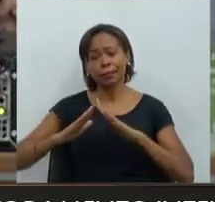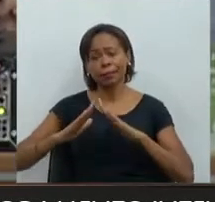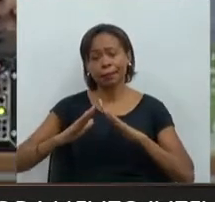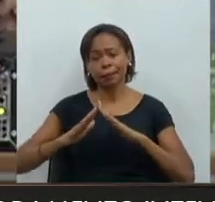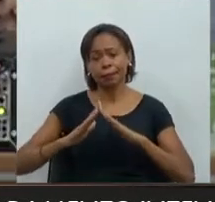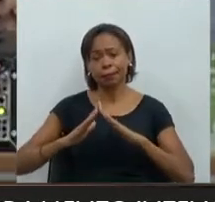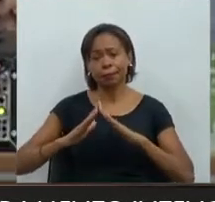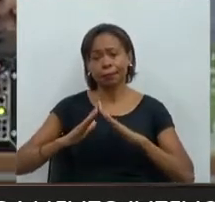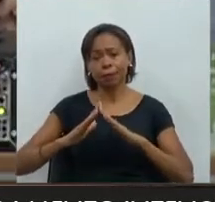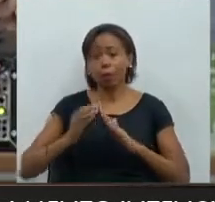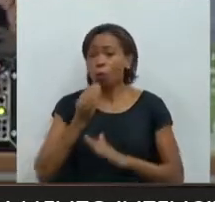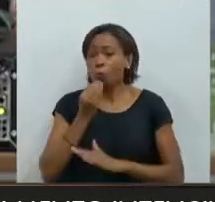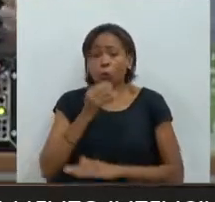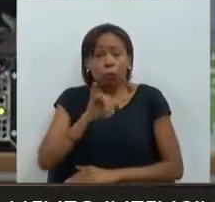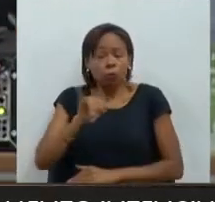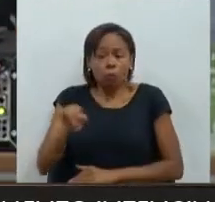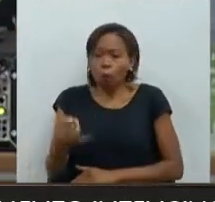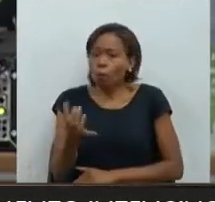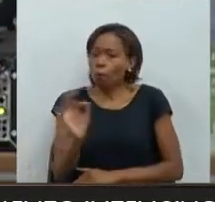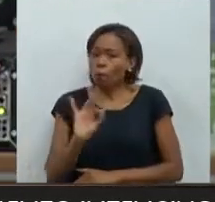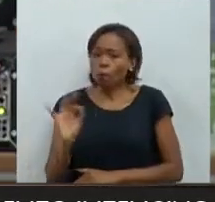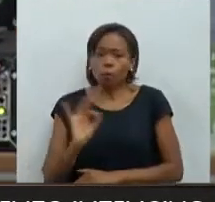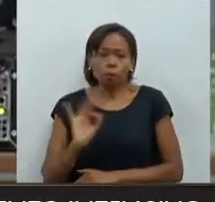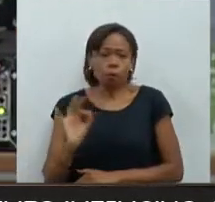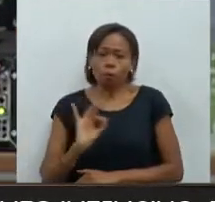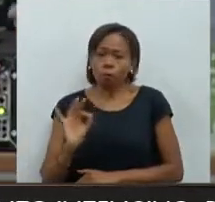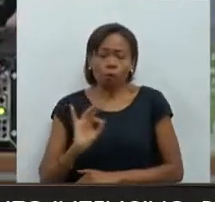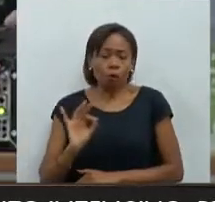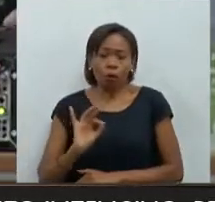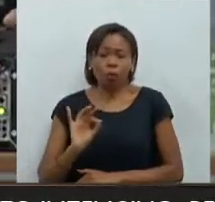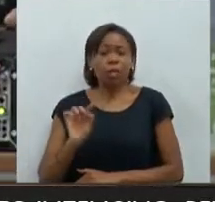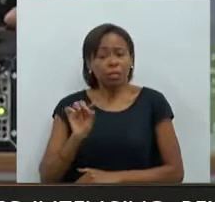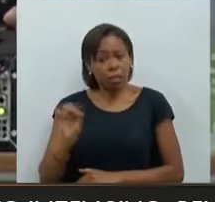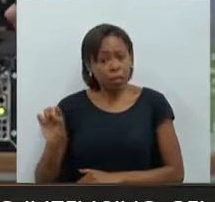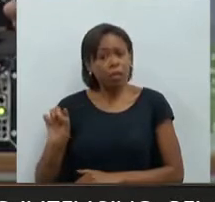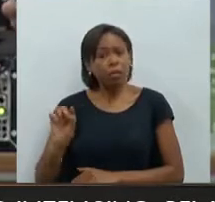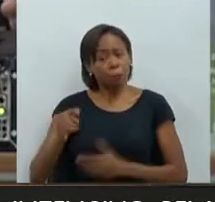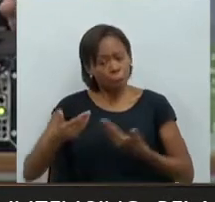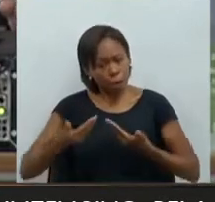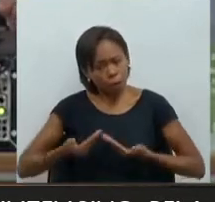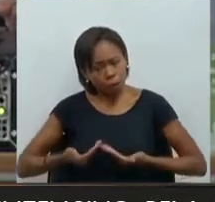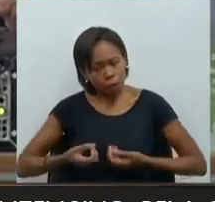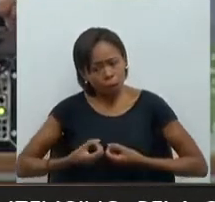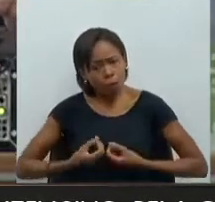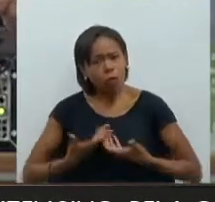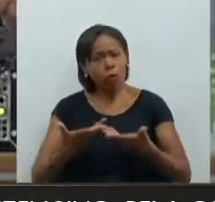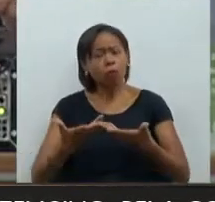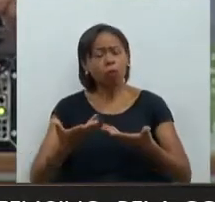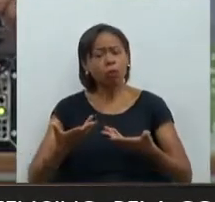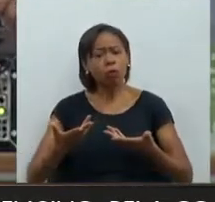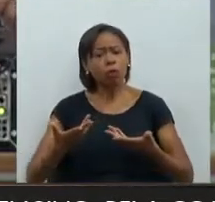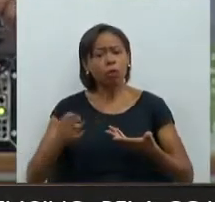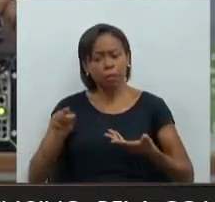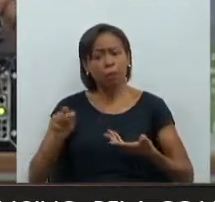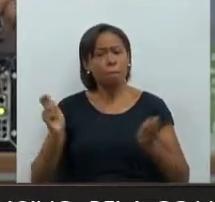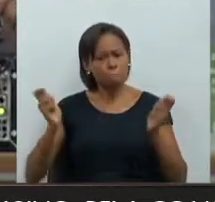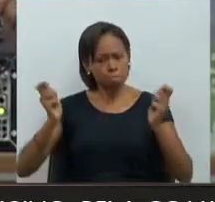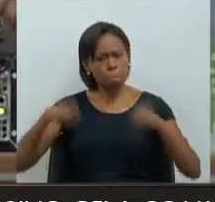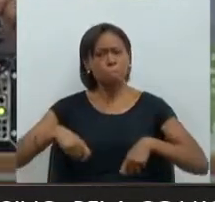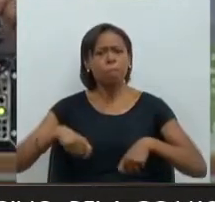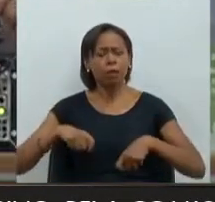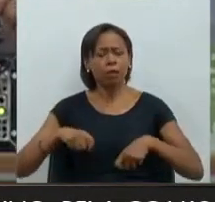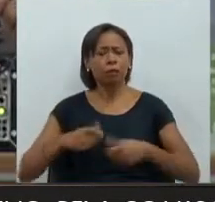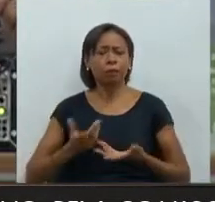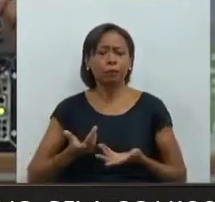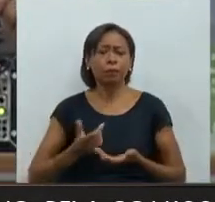a oportunidade de expressar tudo aquilo que elas têm para dar para a gente.